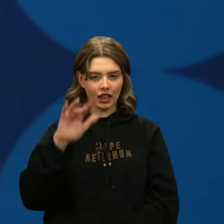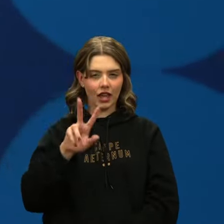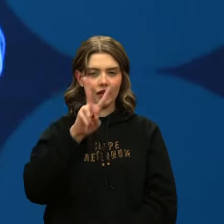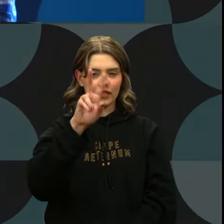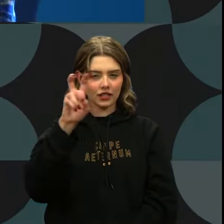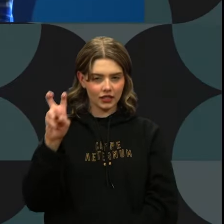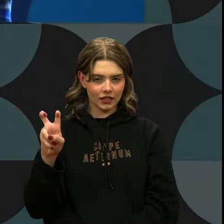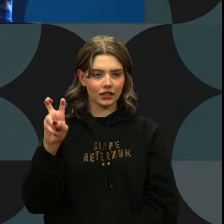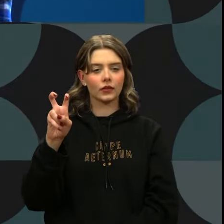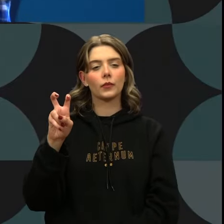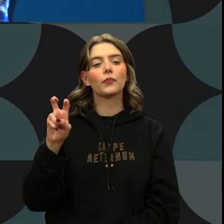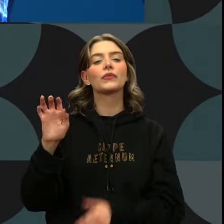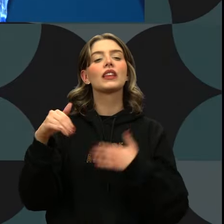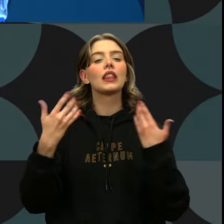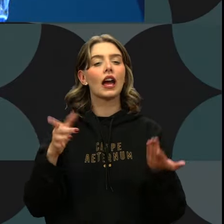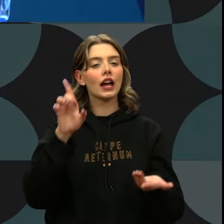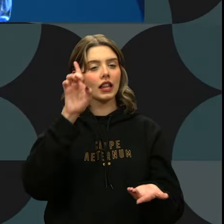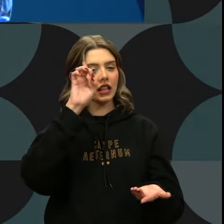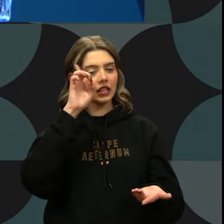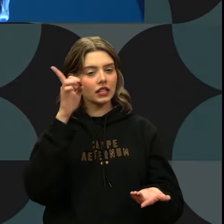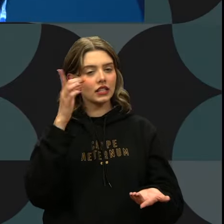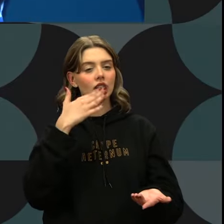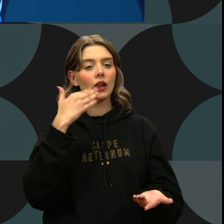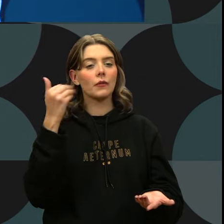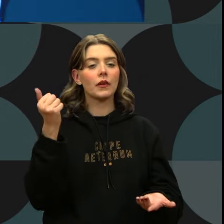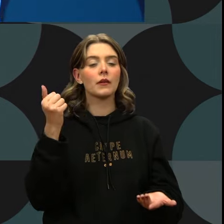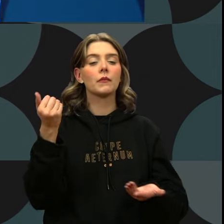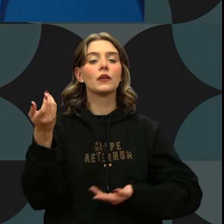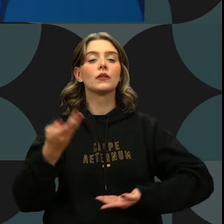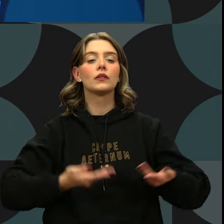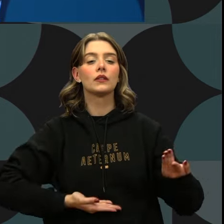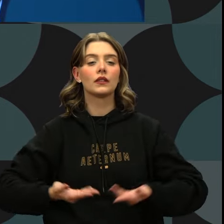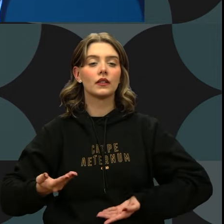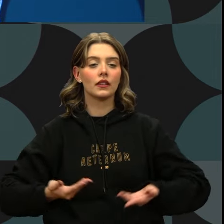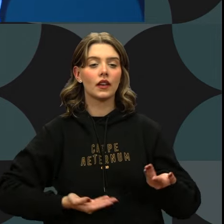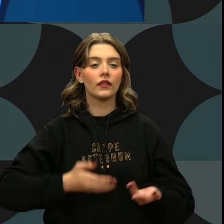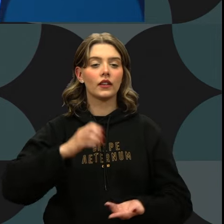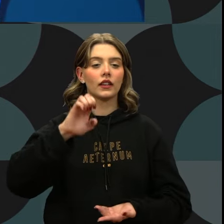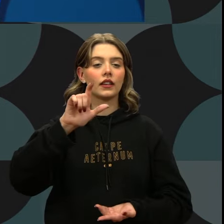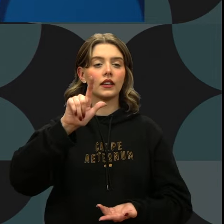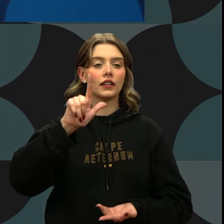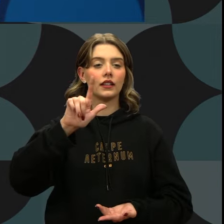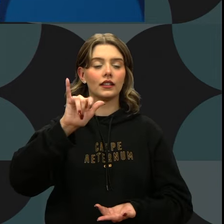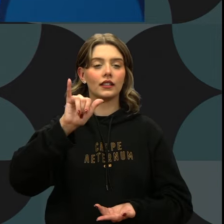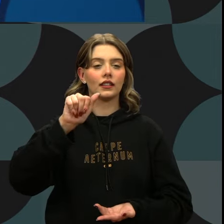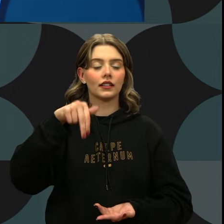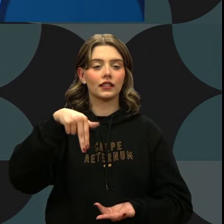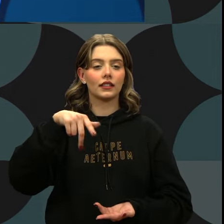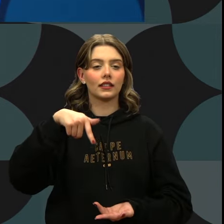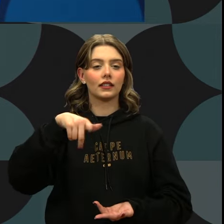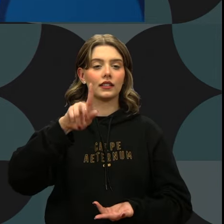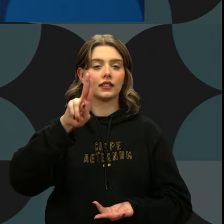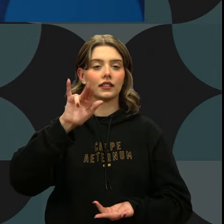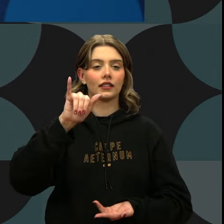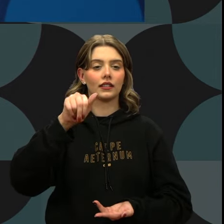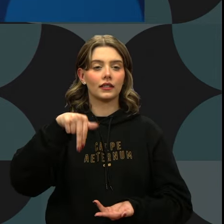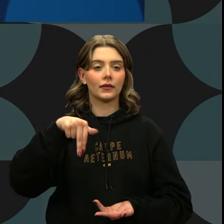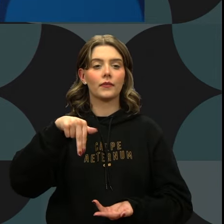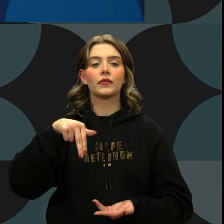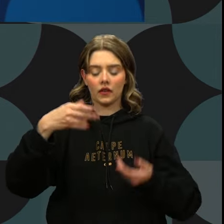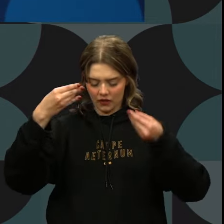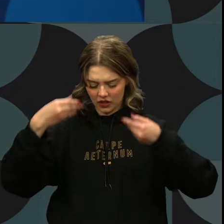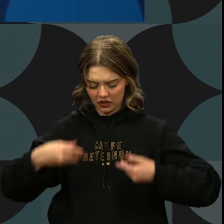naquele dia chamarei o meu servo Eliaquim, filho de Hilquias. Vesti-lo-ei da sua túnica, cingi-lo-ei com